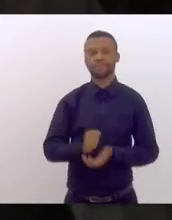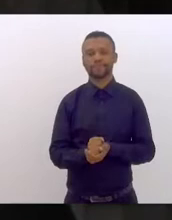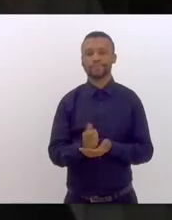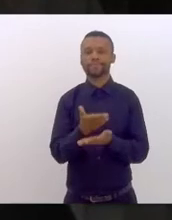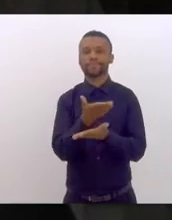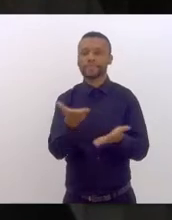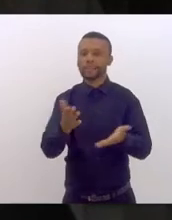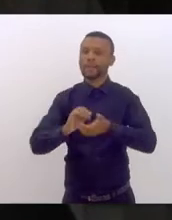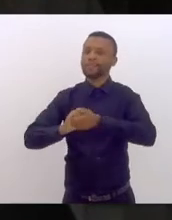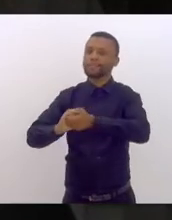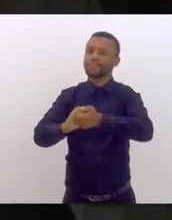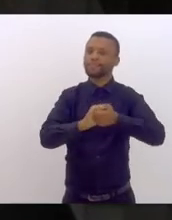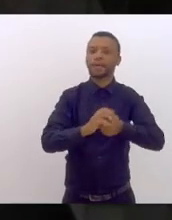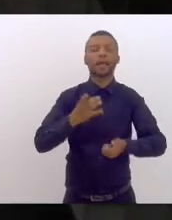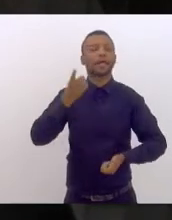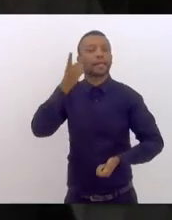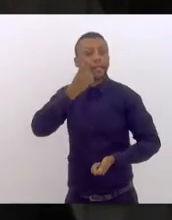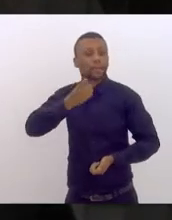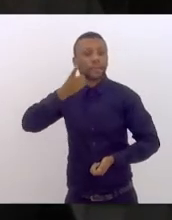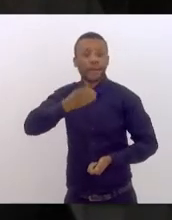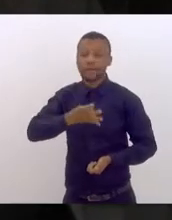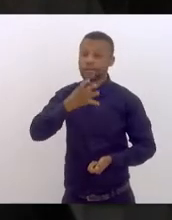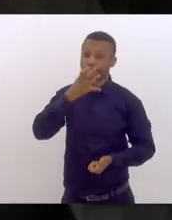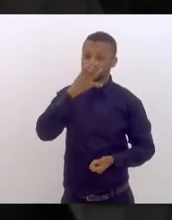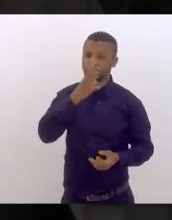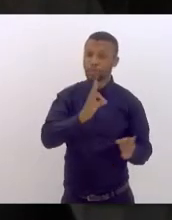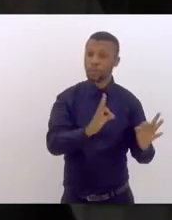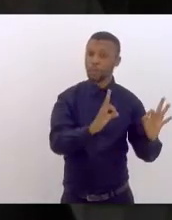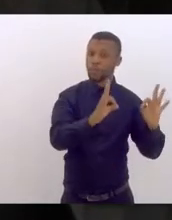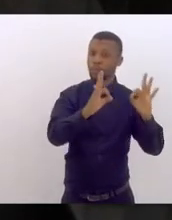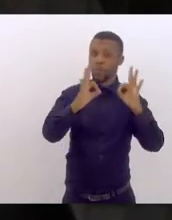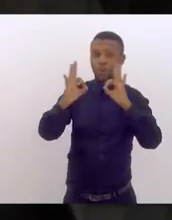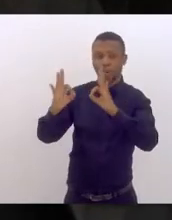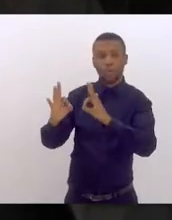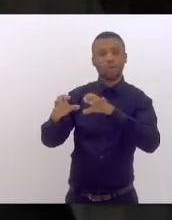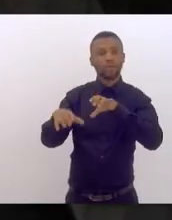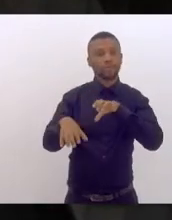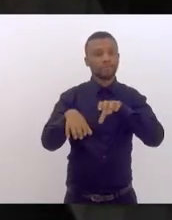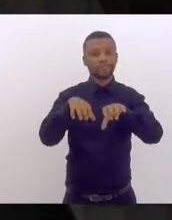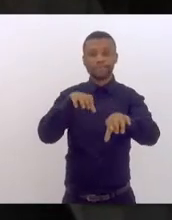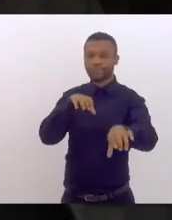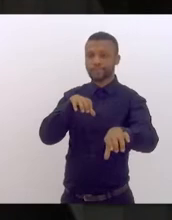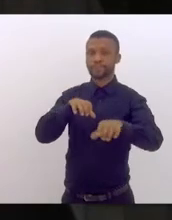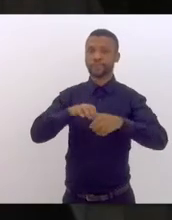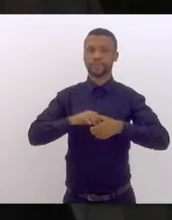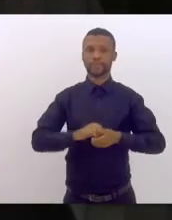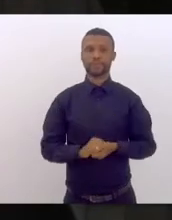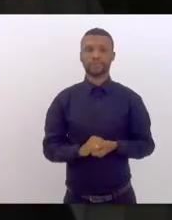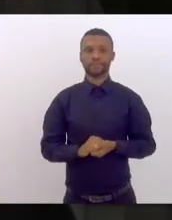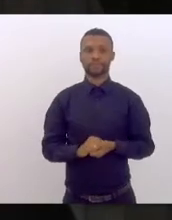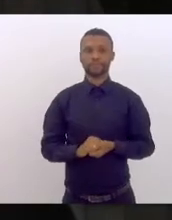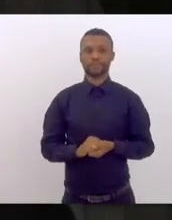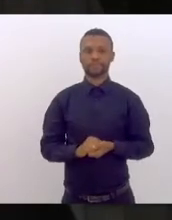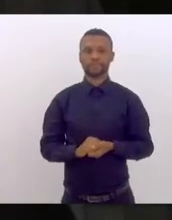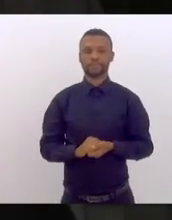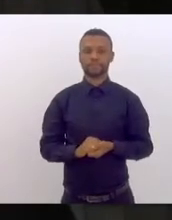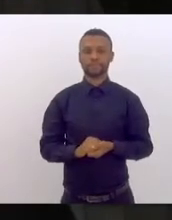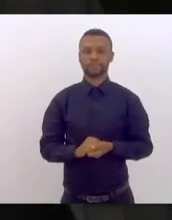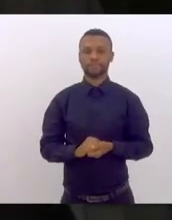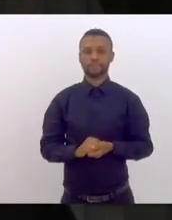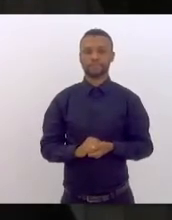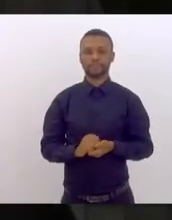deputados que nos assistem de forma remota senhoras e